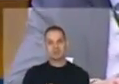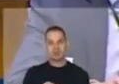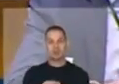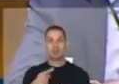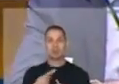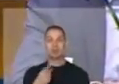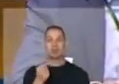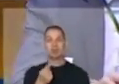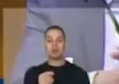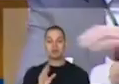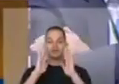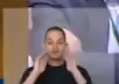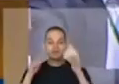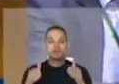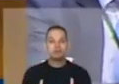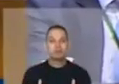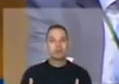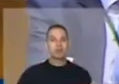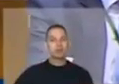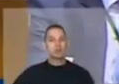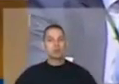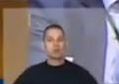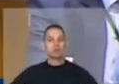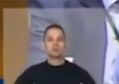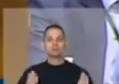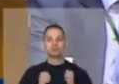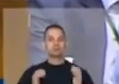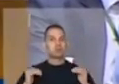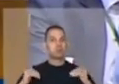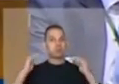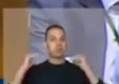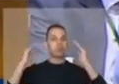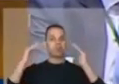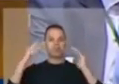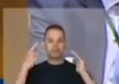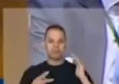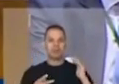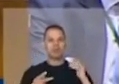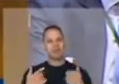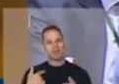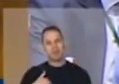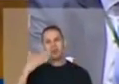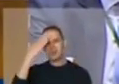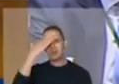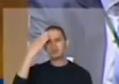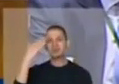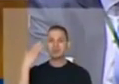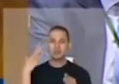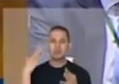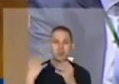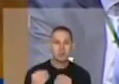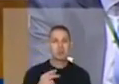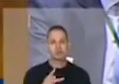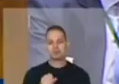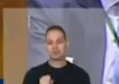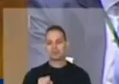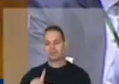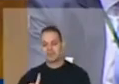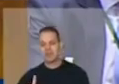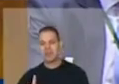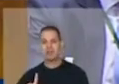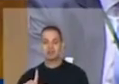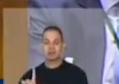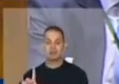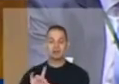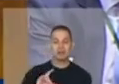concentra renda na elite dos servidores públicos. E tenho certeza que todos que estão aqui, do PSL, dos que